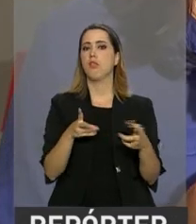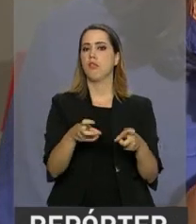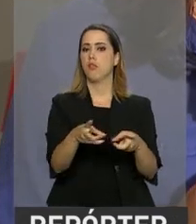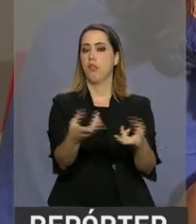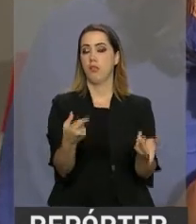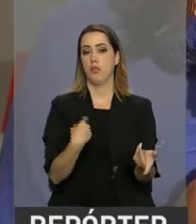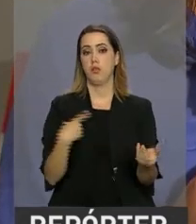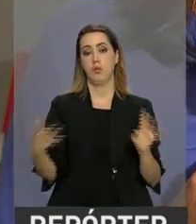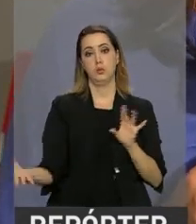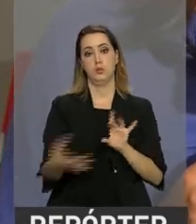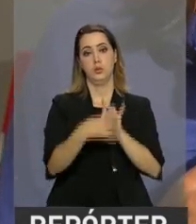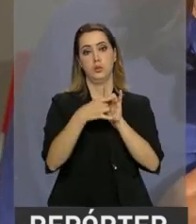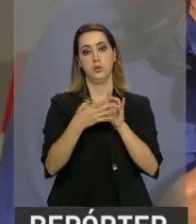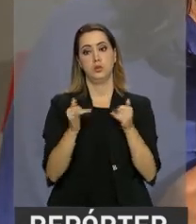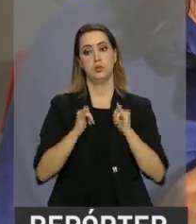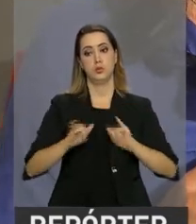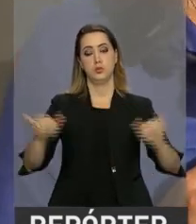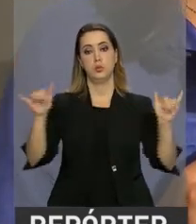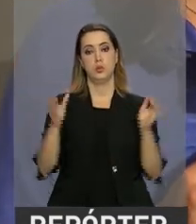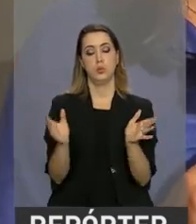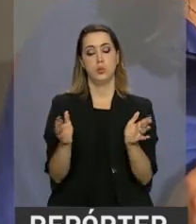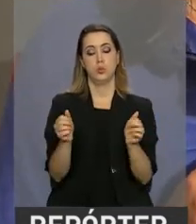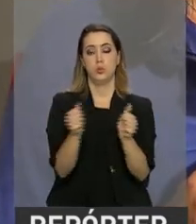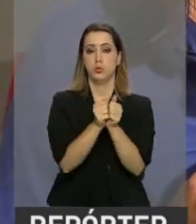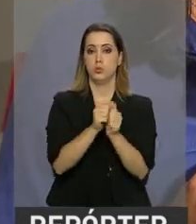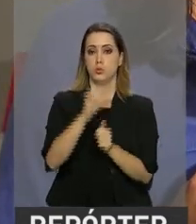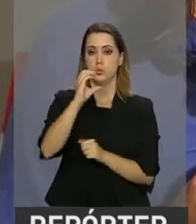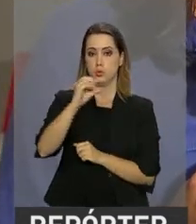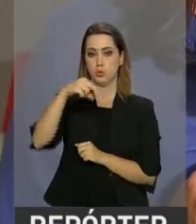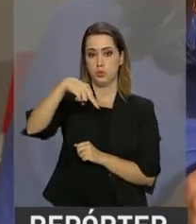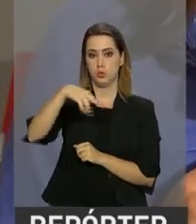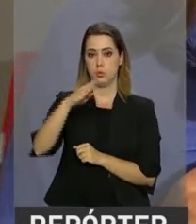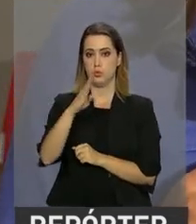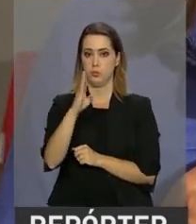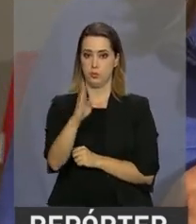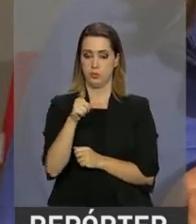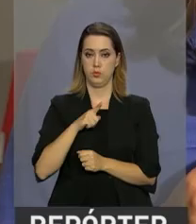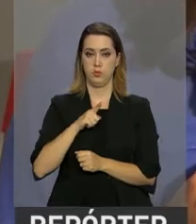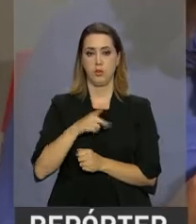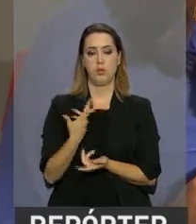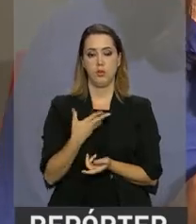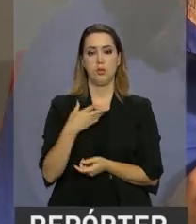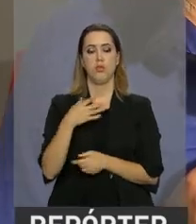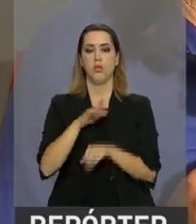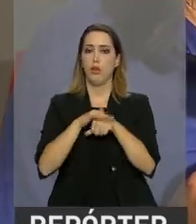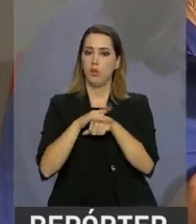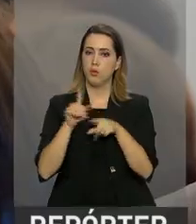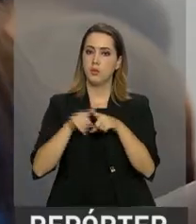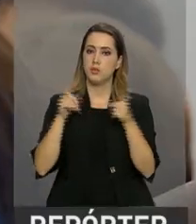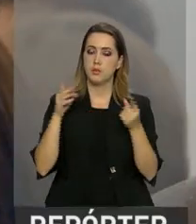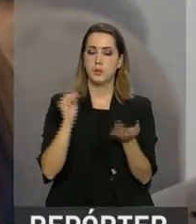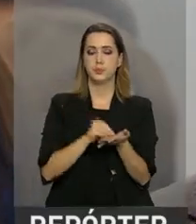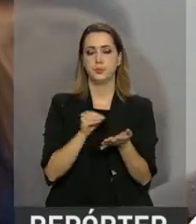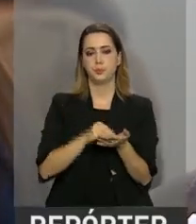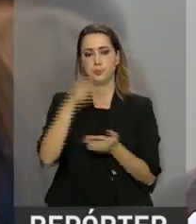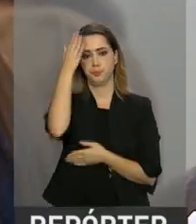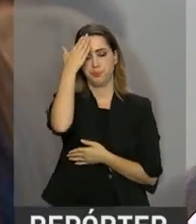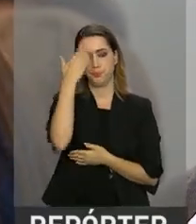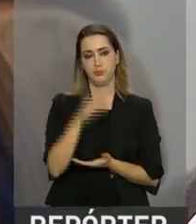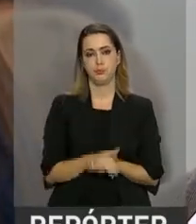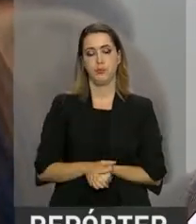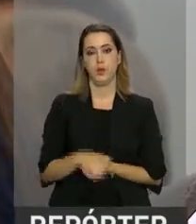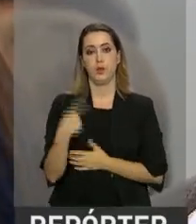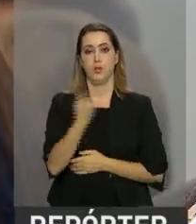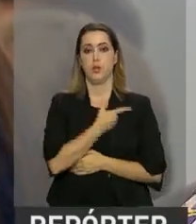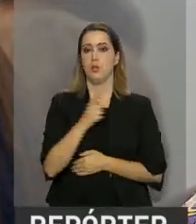com a parceria de campanhas como a da CNBB para encontrar os pacientes que convivem com o vírus e ainda não sabem. Temos o melhor